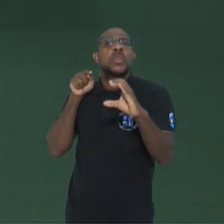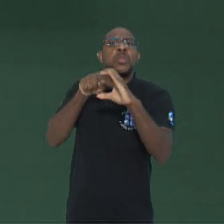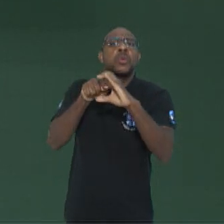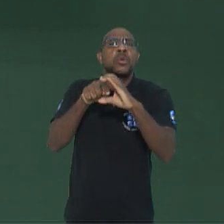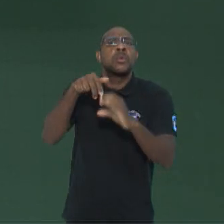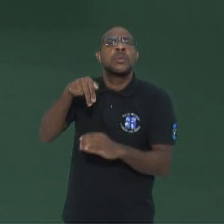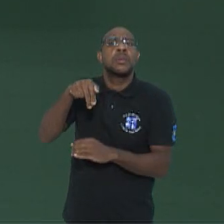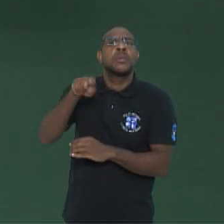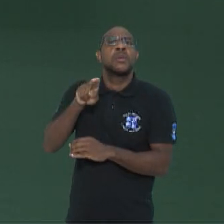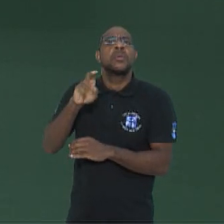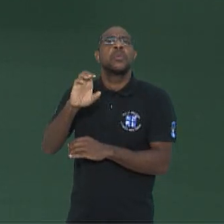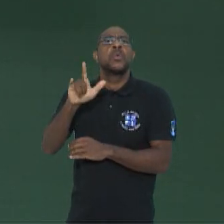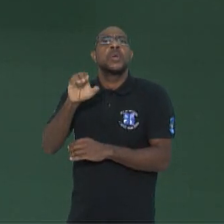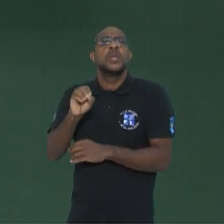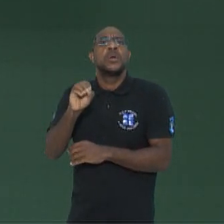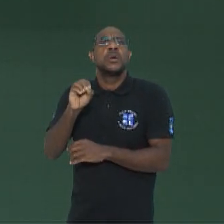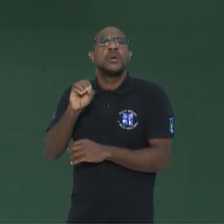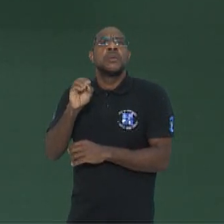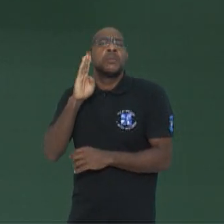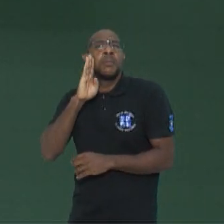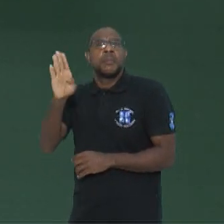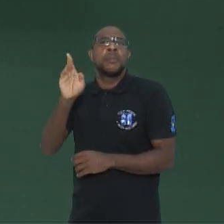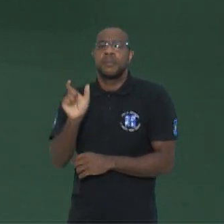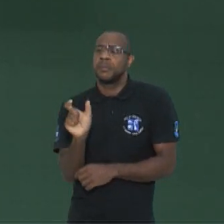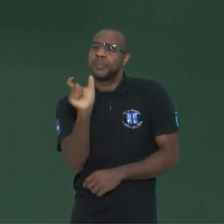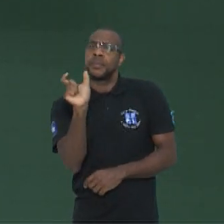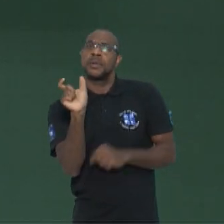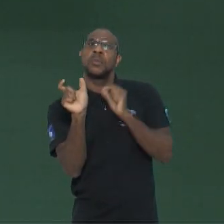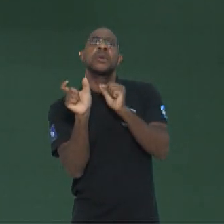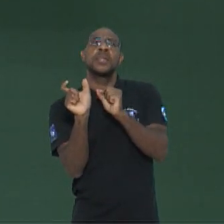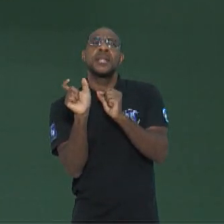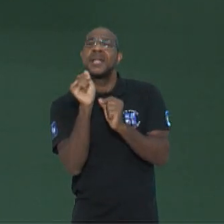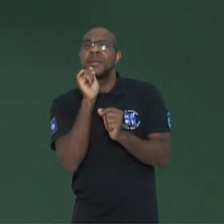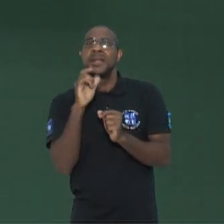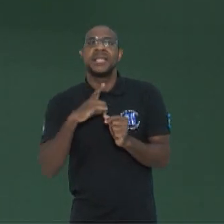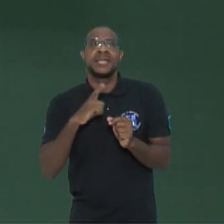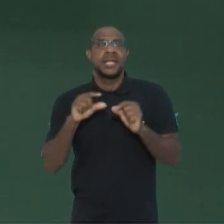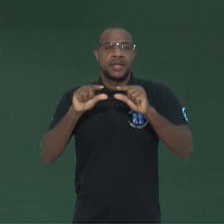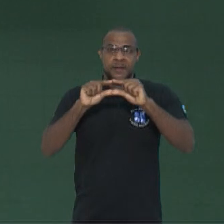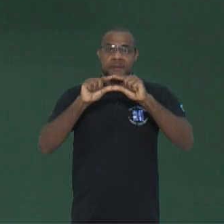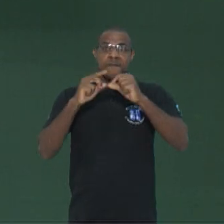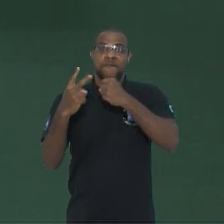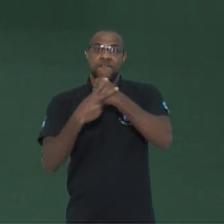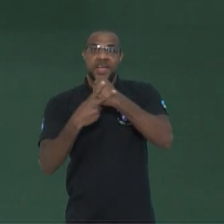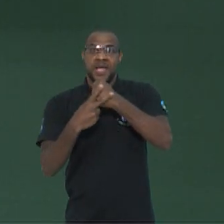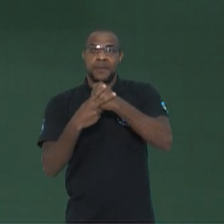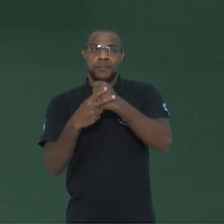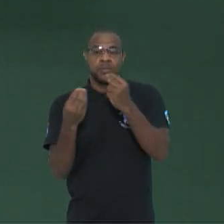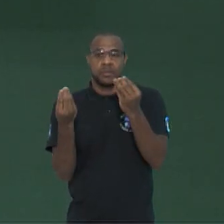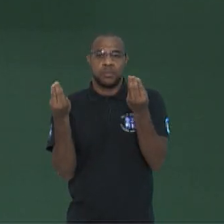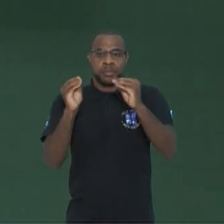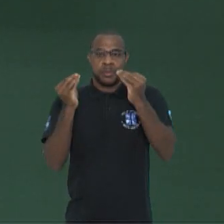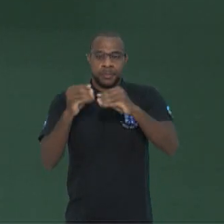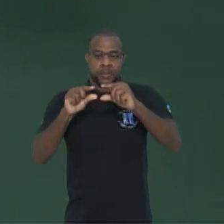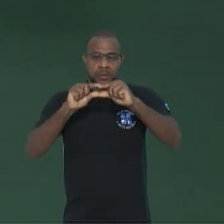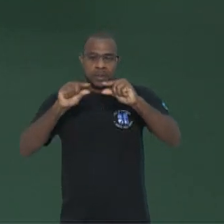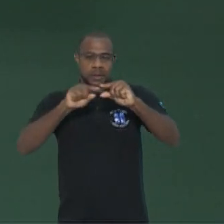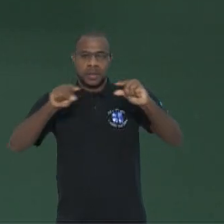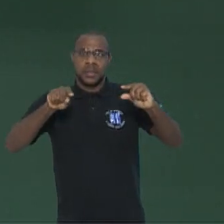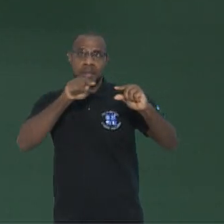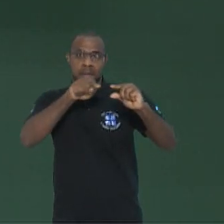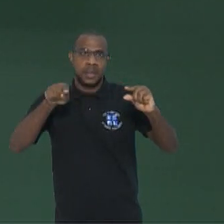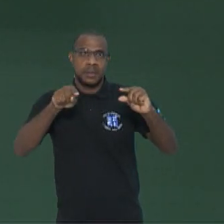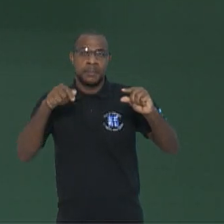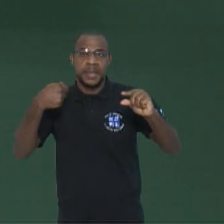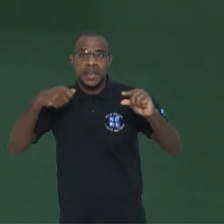núcleo? Porque quando eu tenho um verbo formado de mais do que uma palavra, né, eu tenho que achar qual